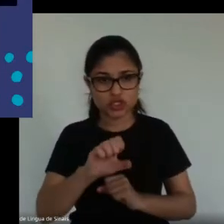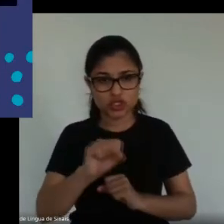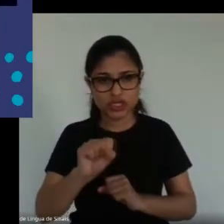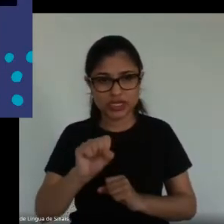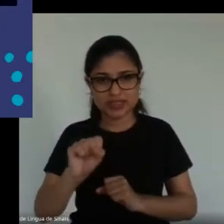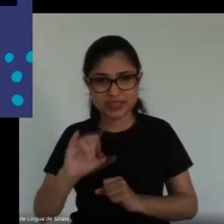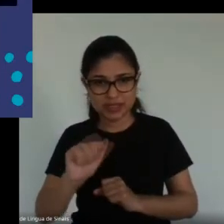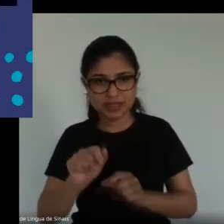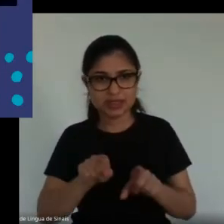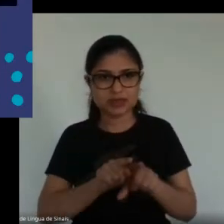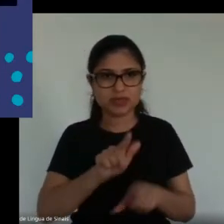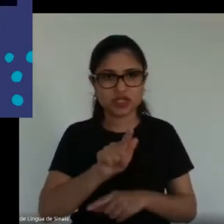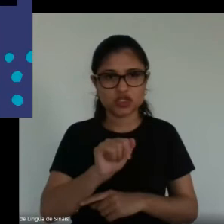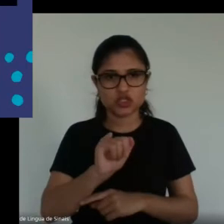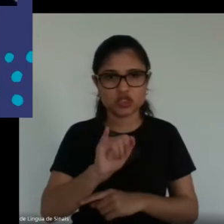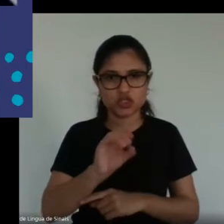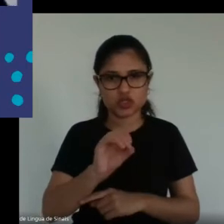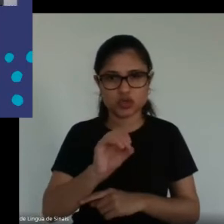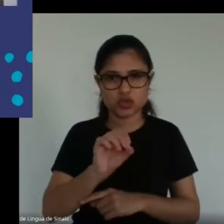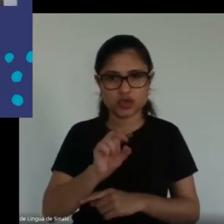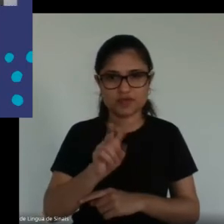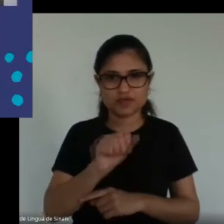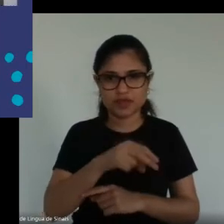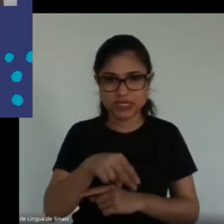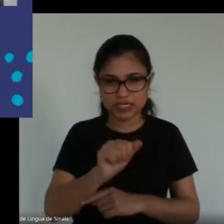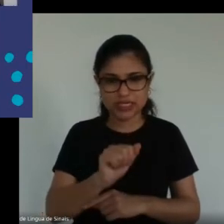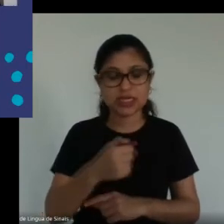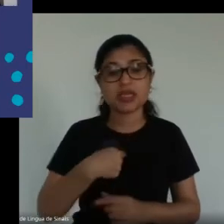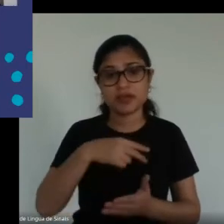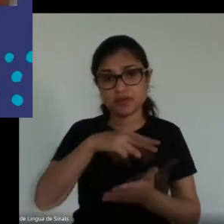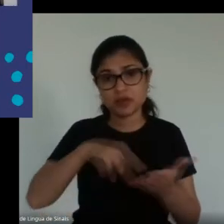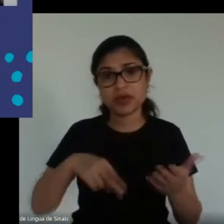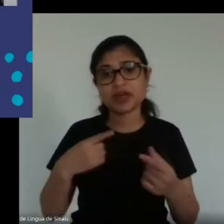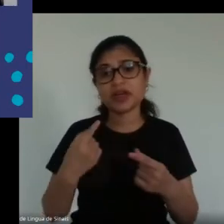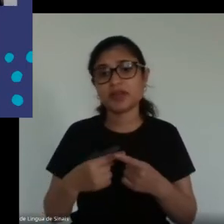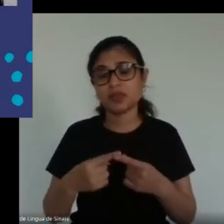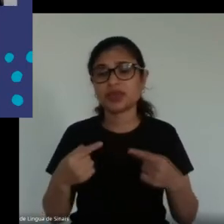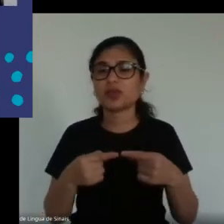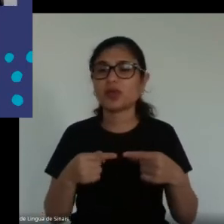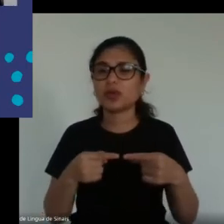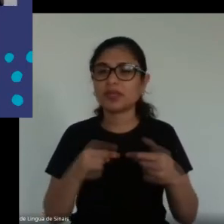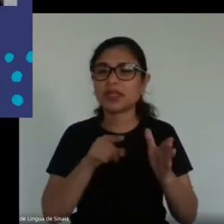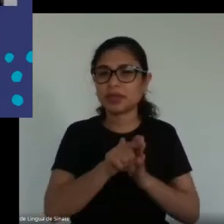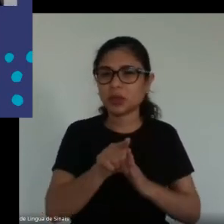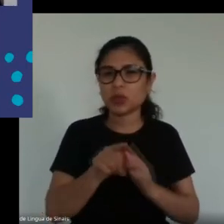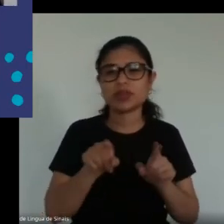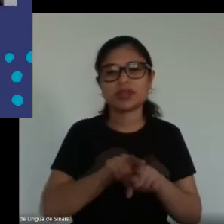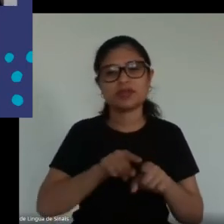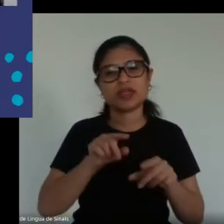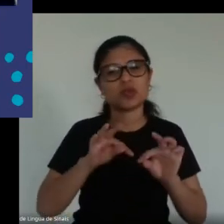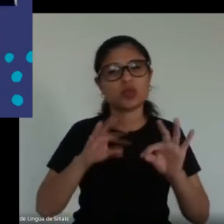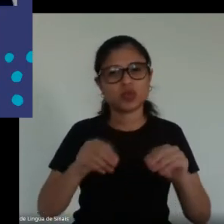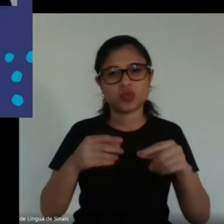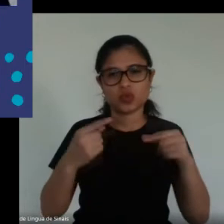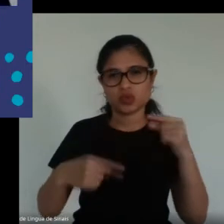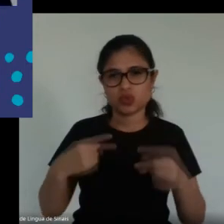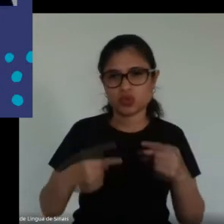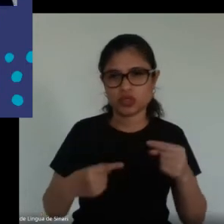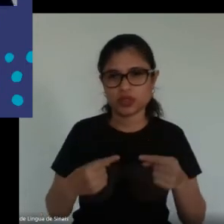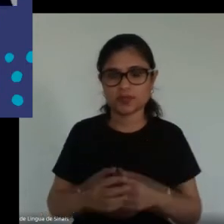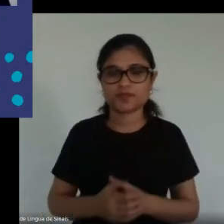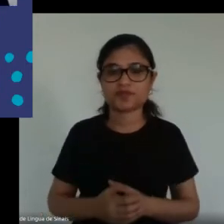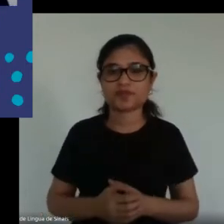Giovana? Eu vou ler, porque eu achei que isso aqui tem muito a ver com a pergunta e com toda essa angústia. A